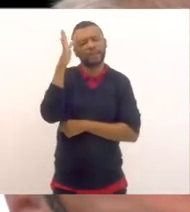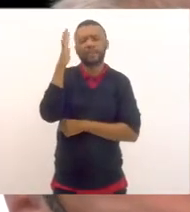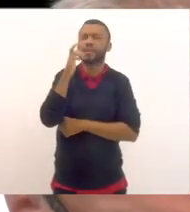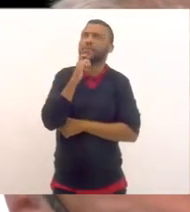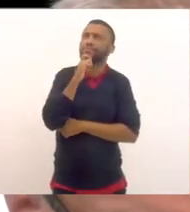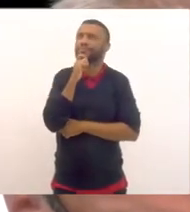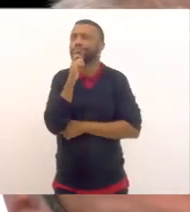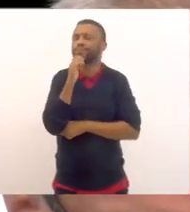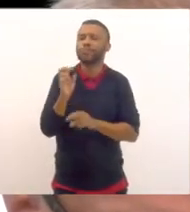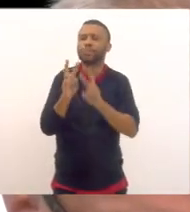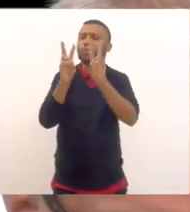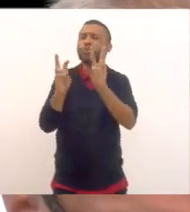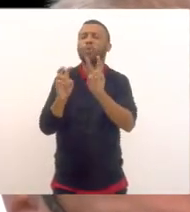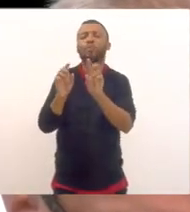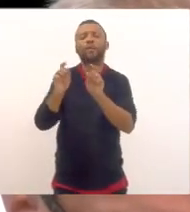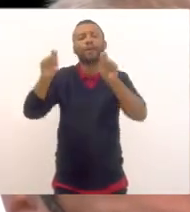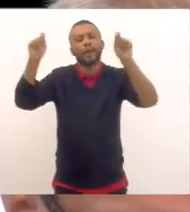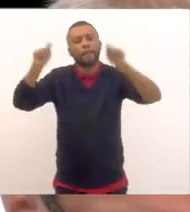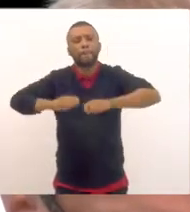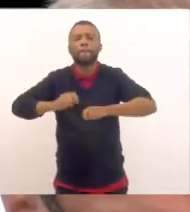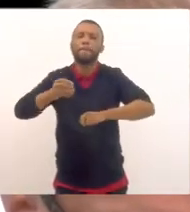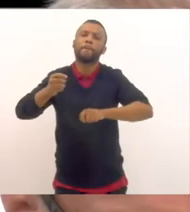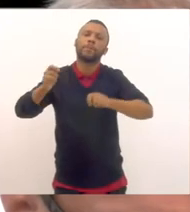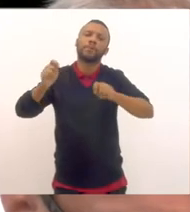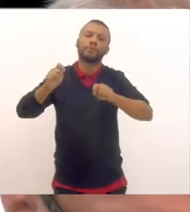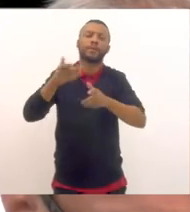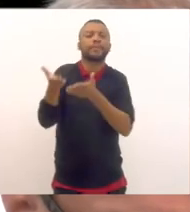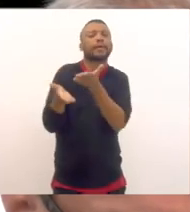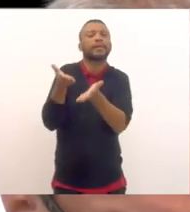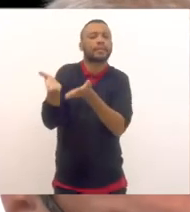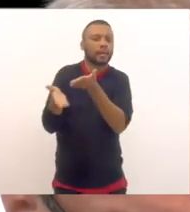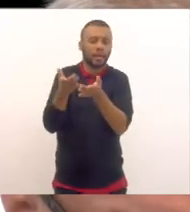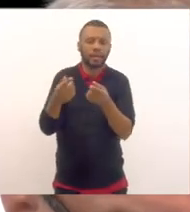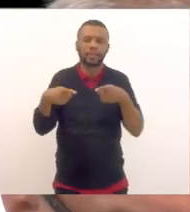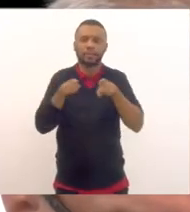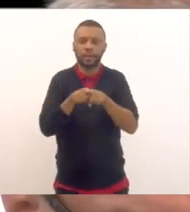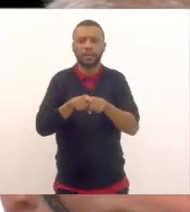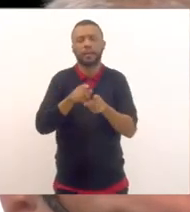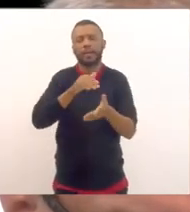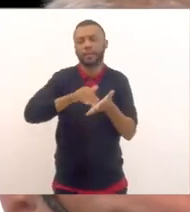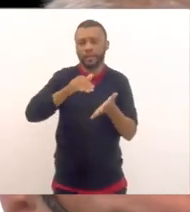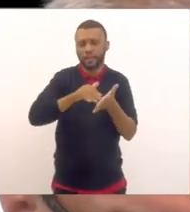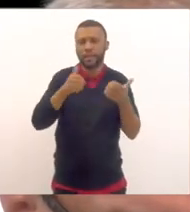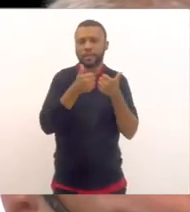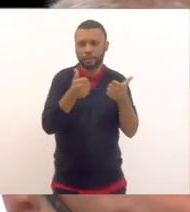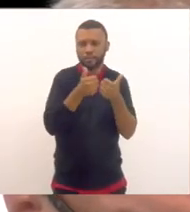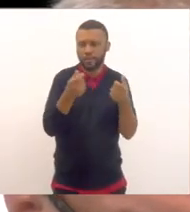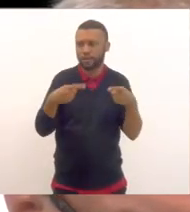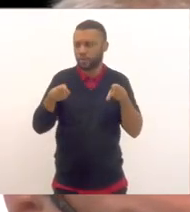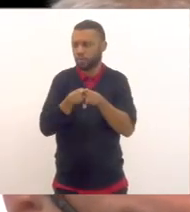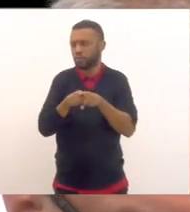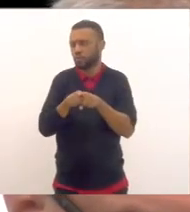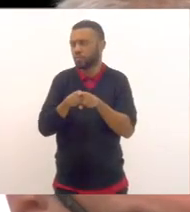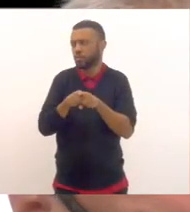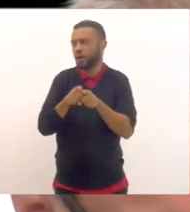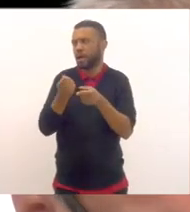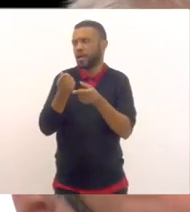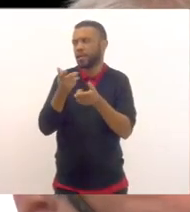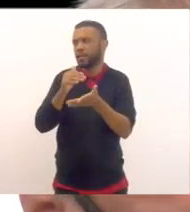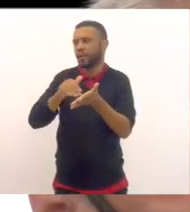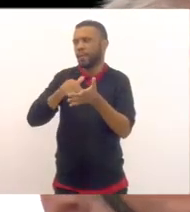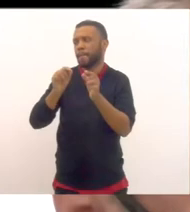acerca do que é possível tratar até de contribuição da setran sem junto com as outras secretarias as